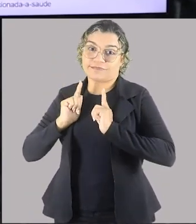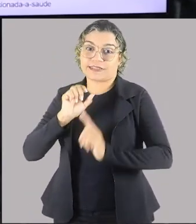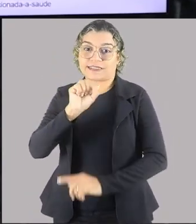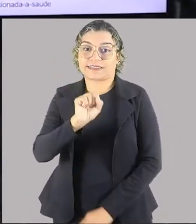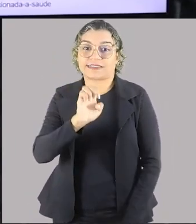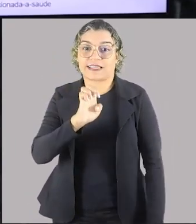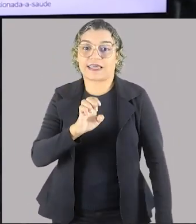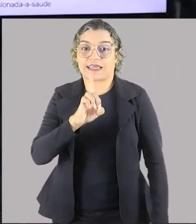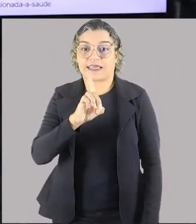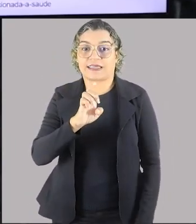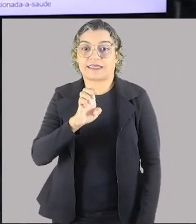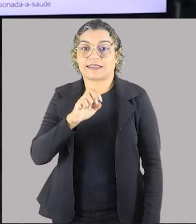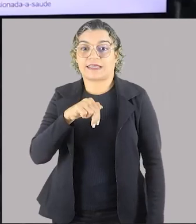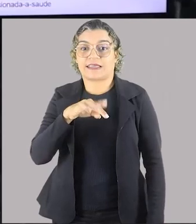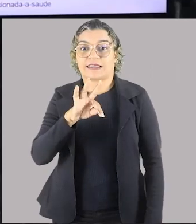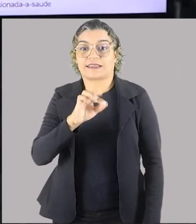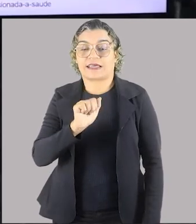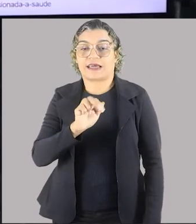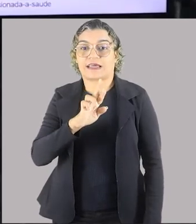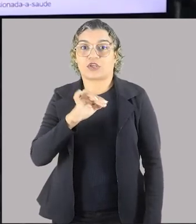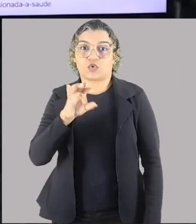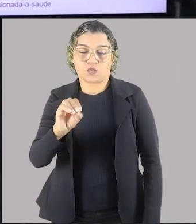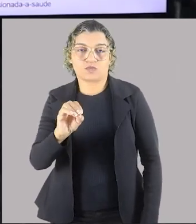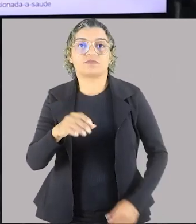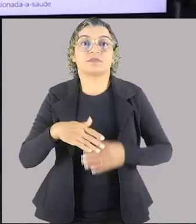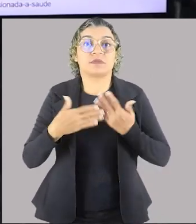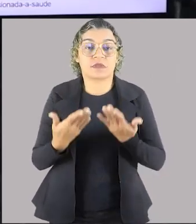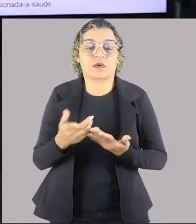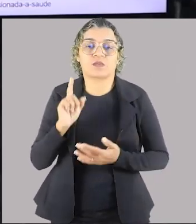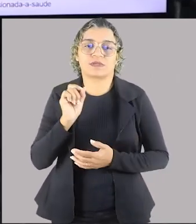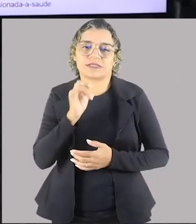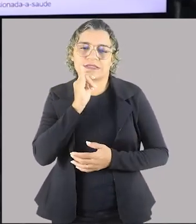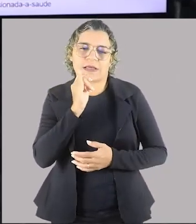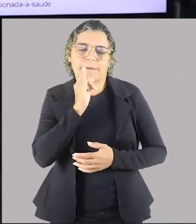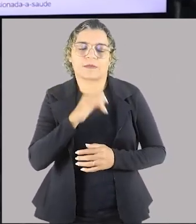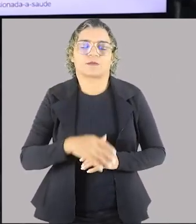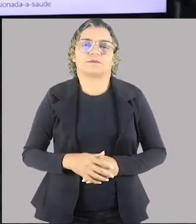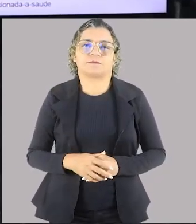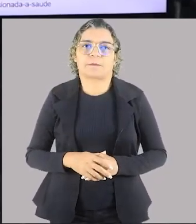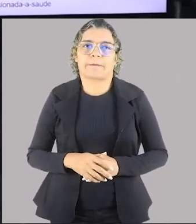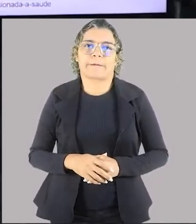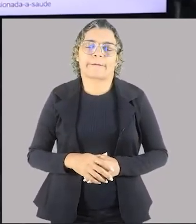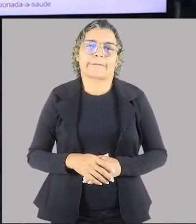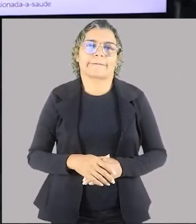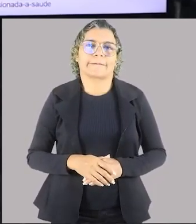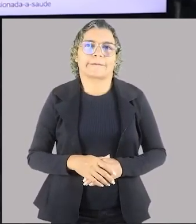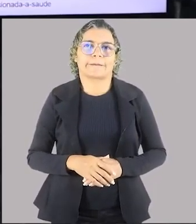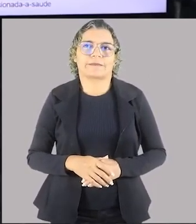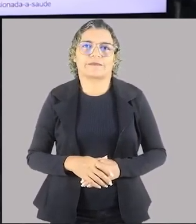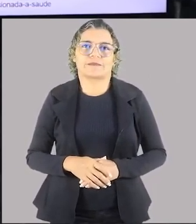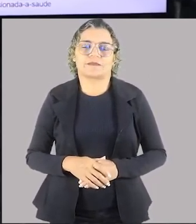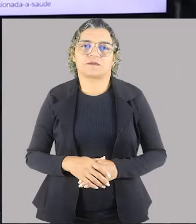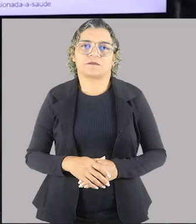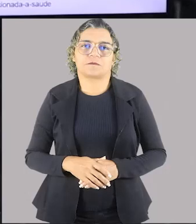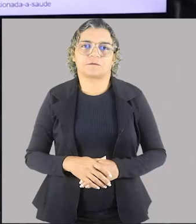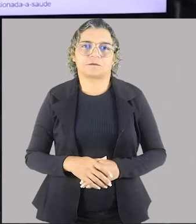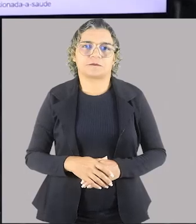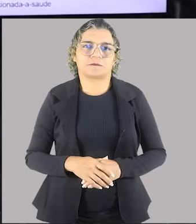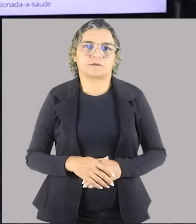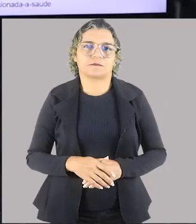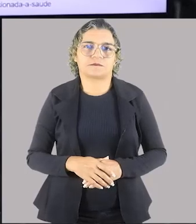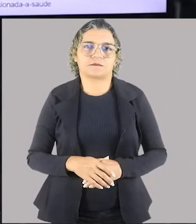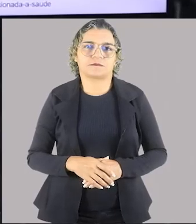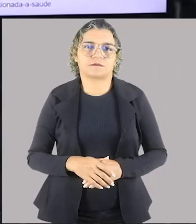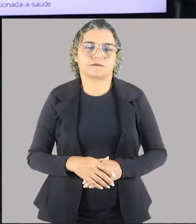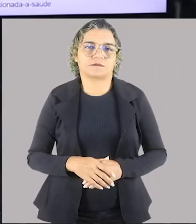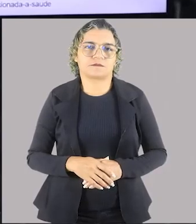isso através do PARQUE, que é o questionário de aptidão física. Ele